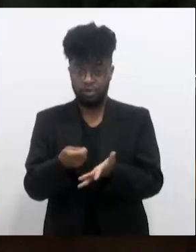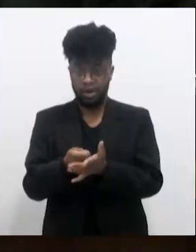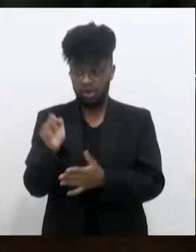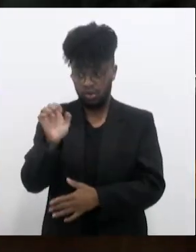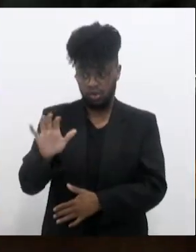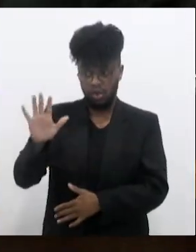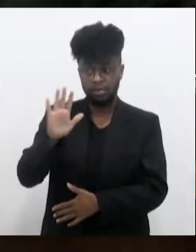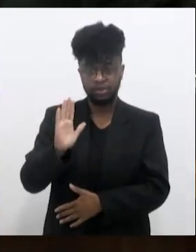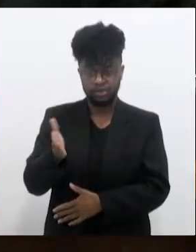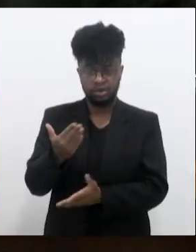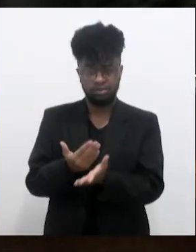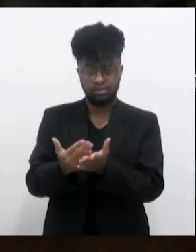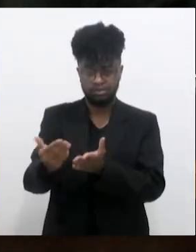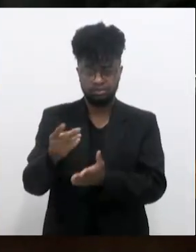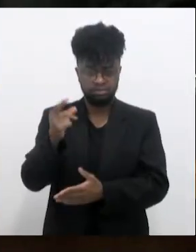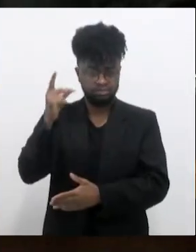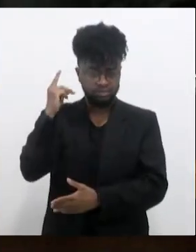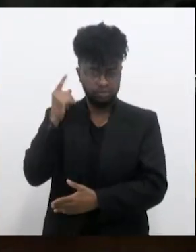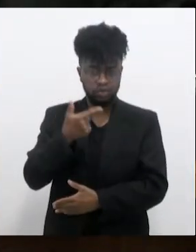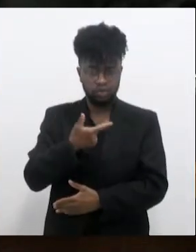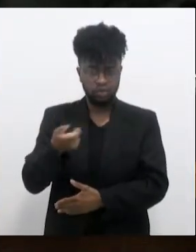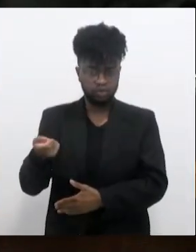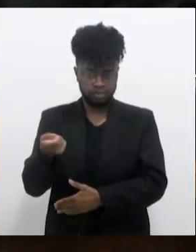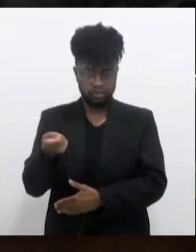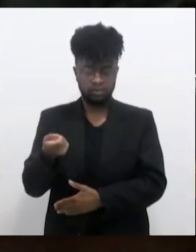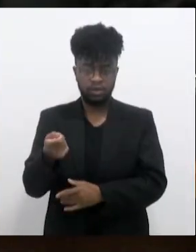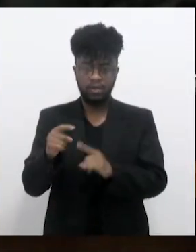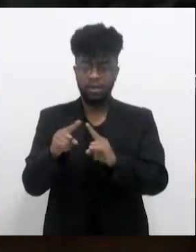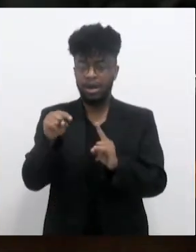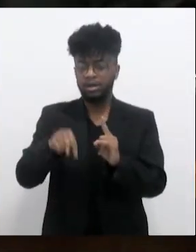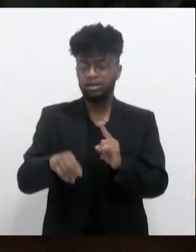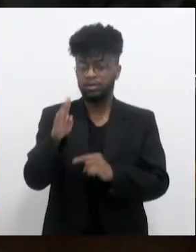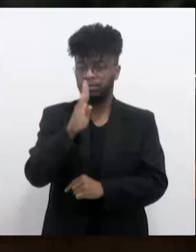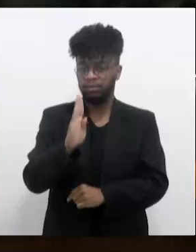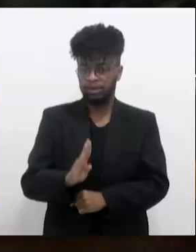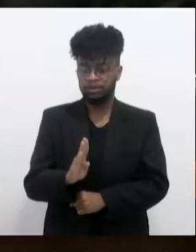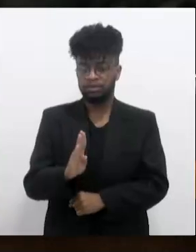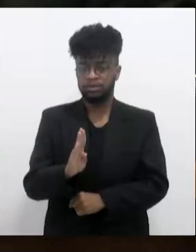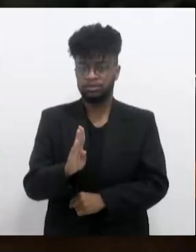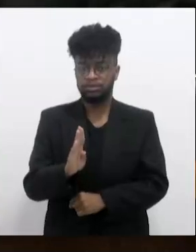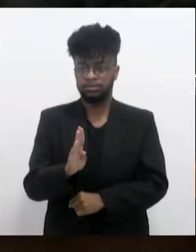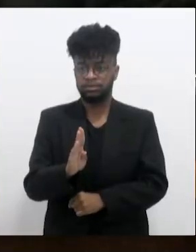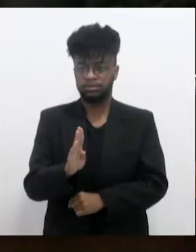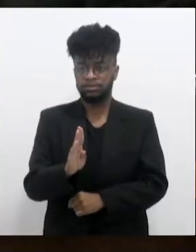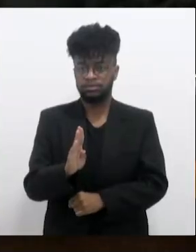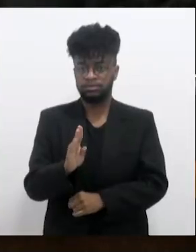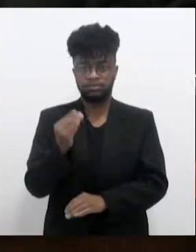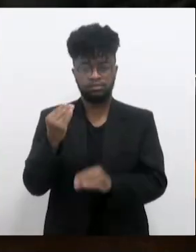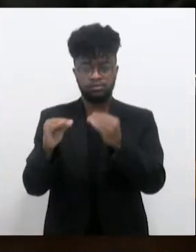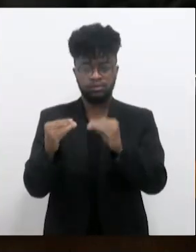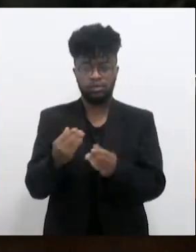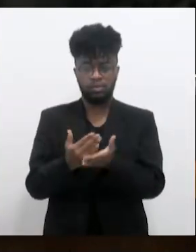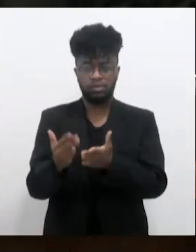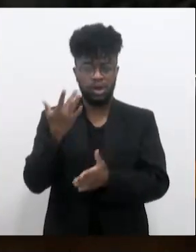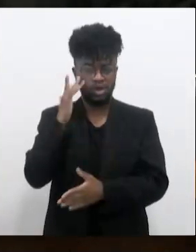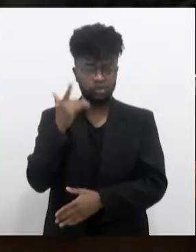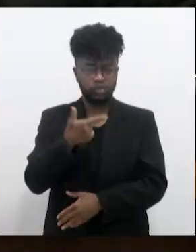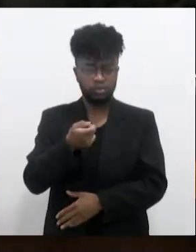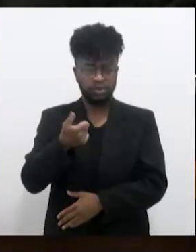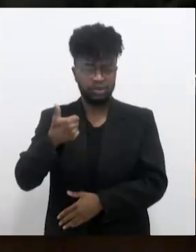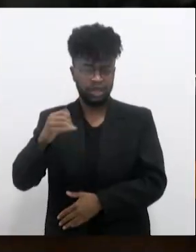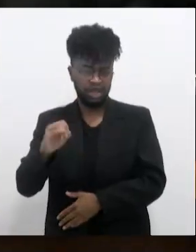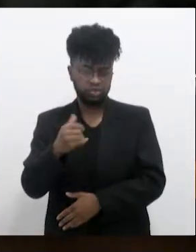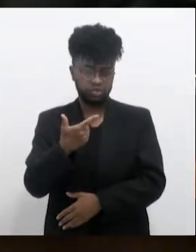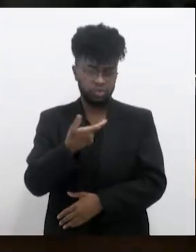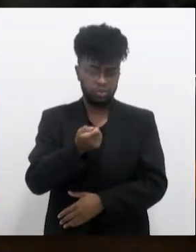Europa já começou no início de 2000, mas no Brasil foi colocado a partir de 2010, se eu não me engano,